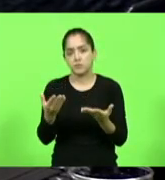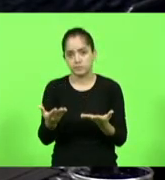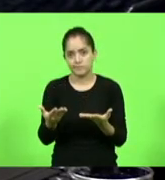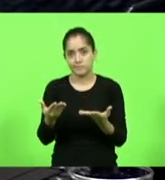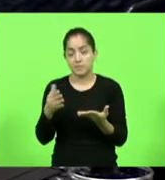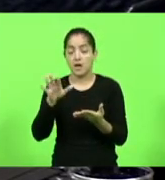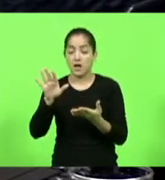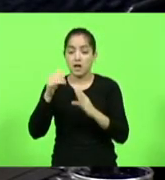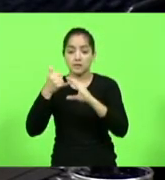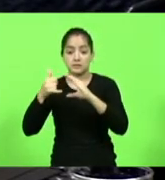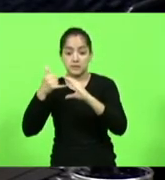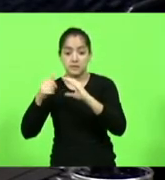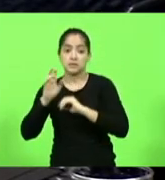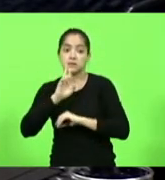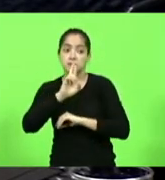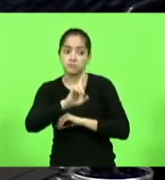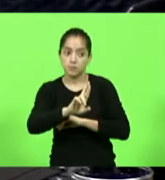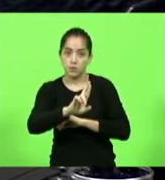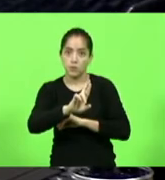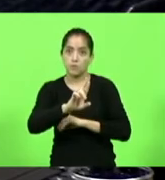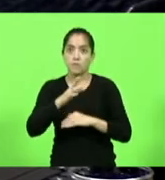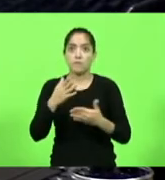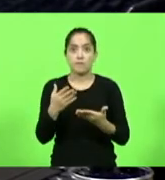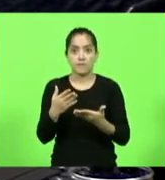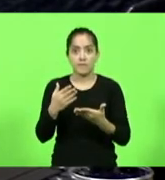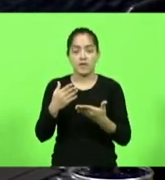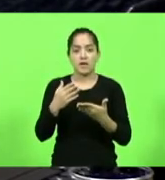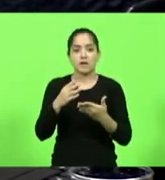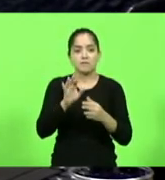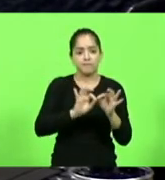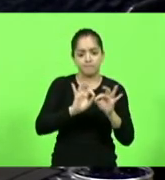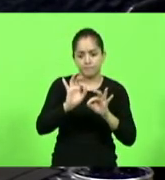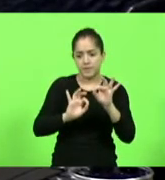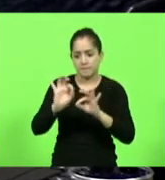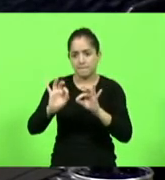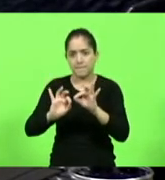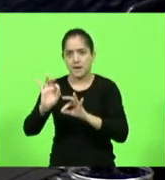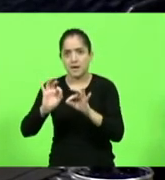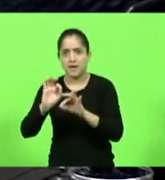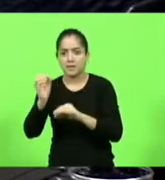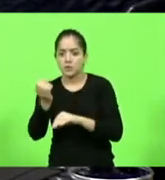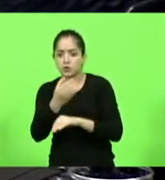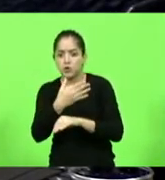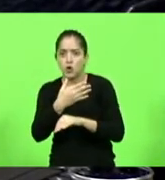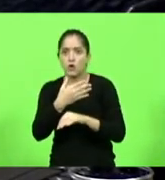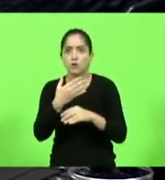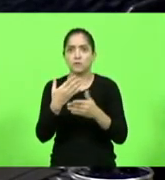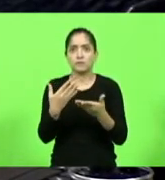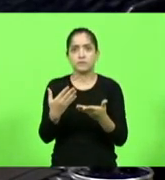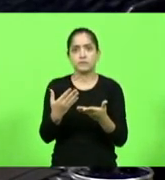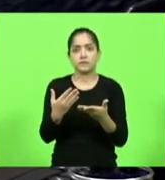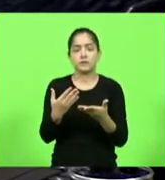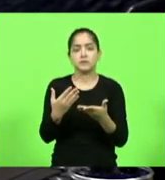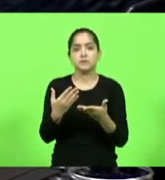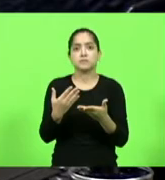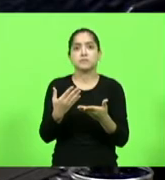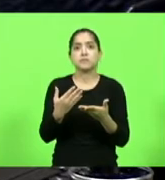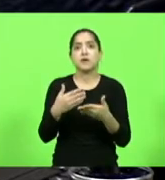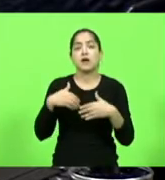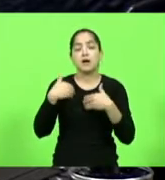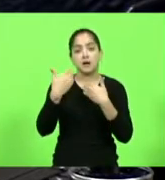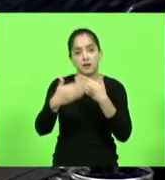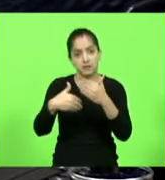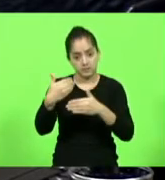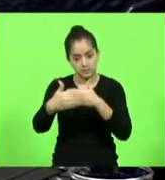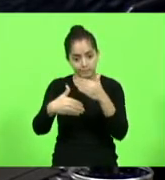diz, olha, vocês façam uma rede nova, liga aqui na autotensão, doa para a Celesc, e daí